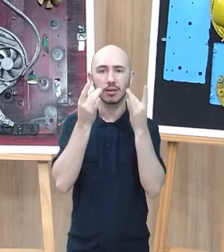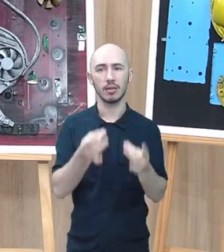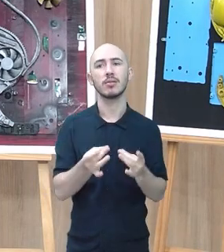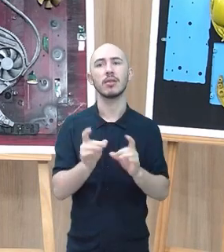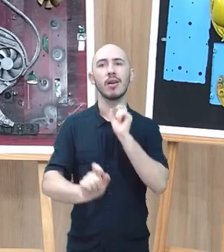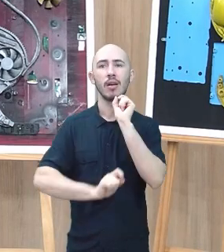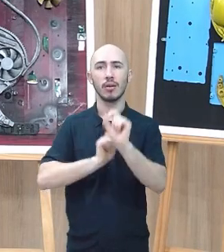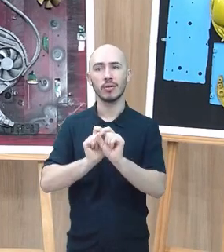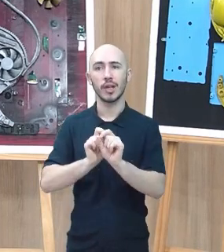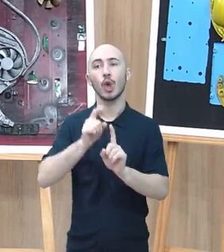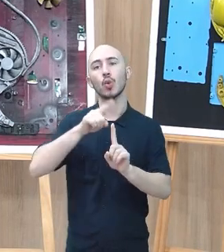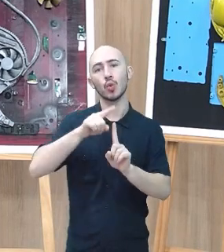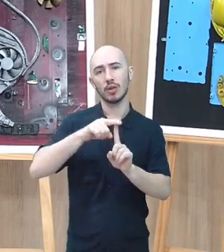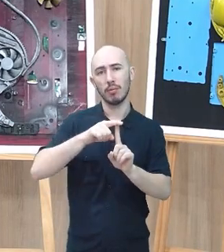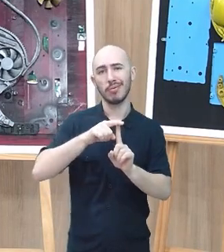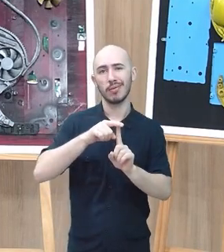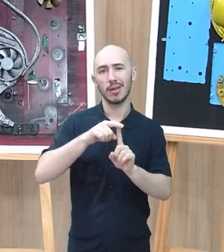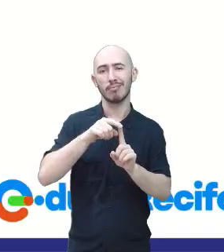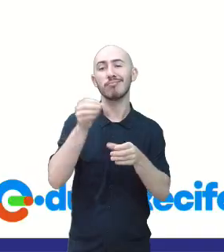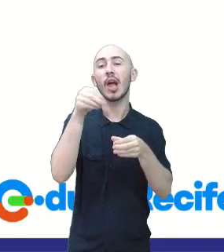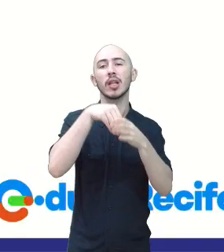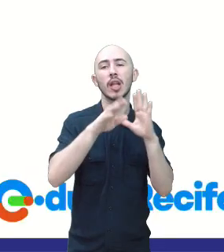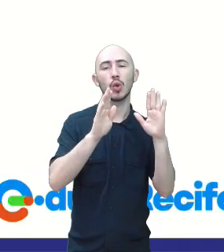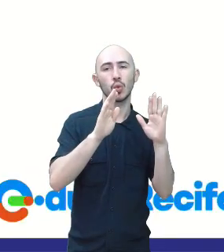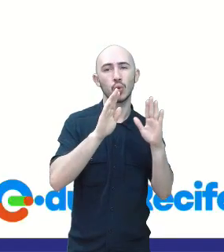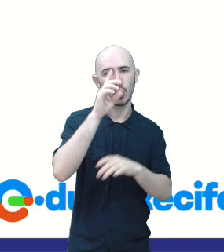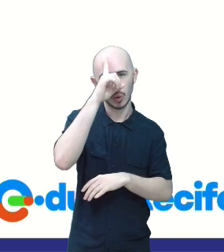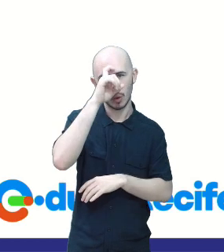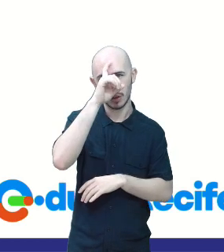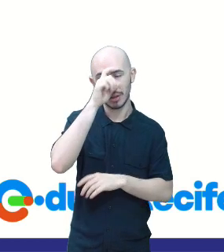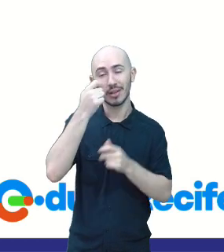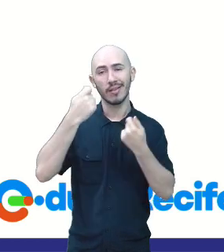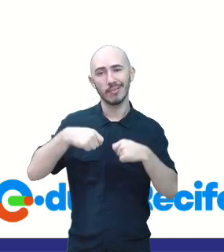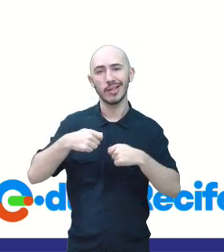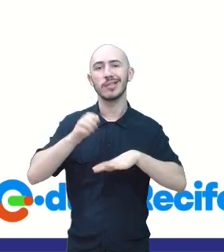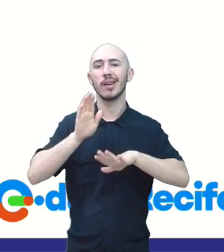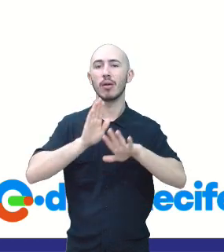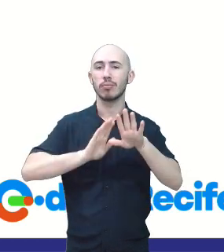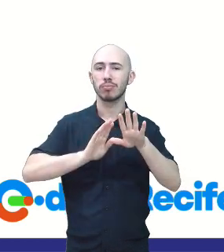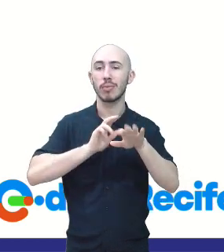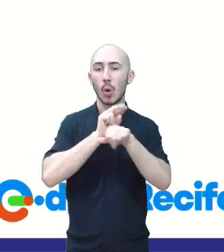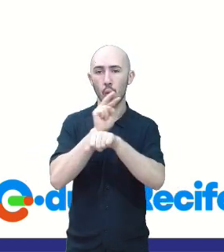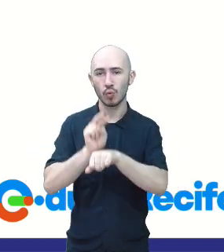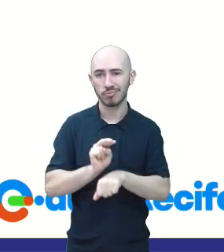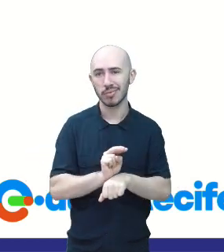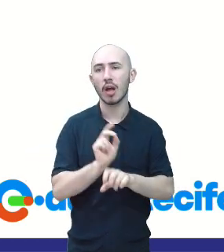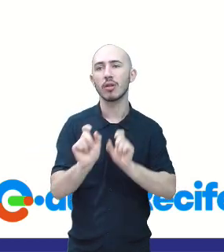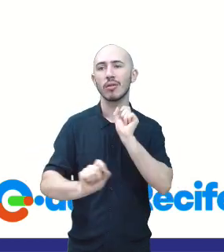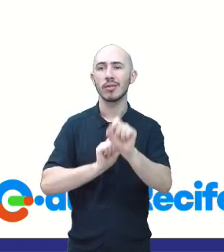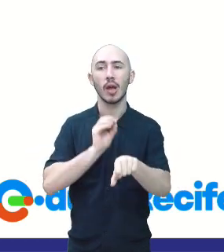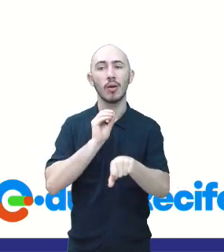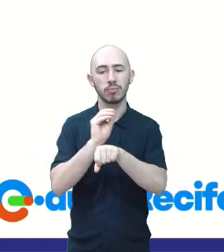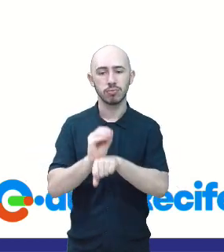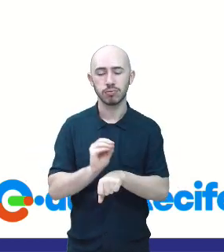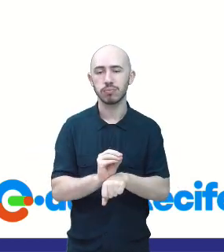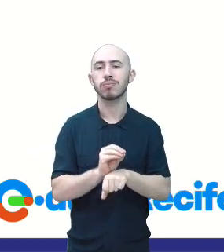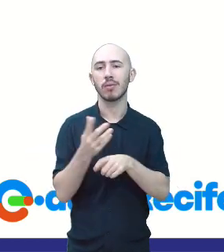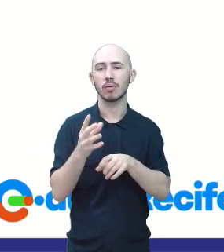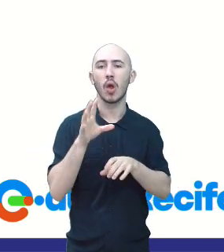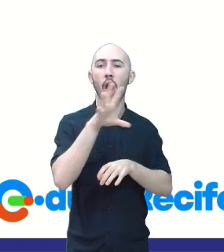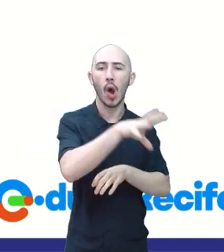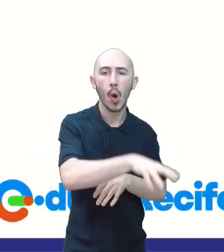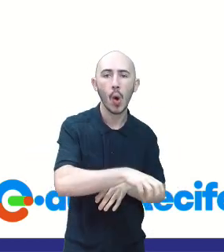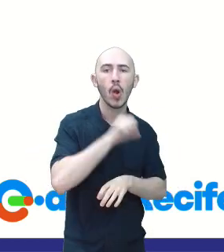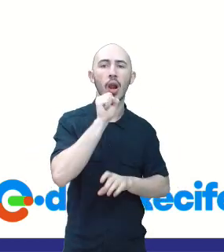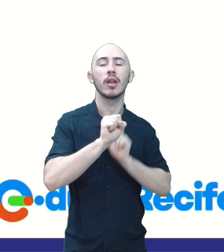Os hospitalares, eles necessitam de um tratamento diferenciado, desde a coleta, com sacos adequados,